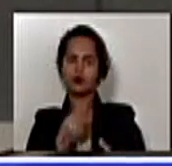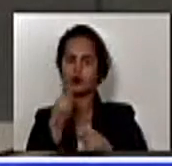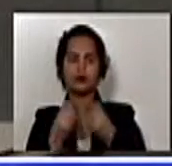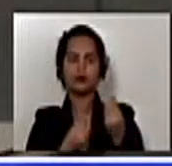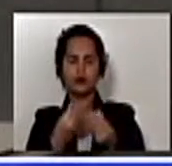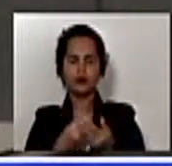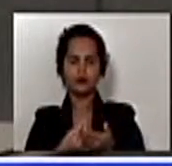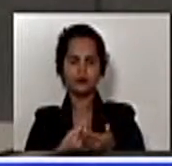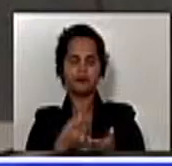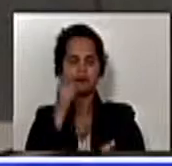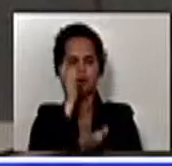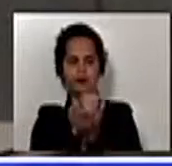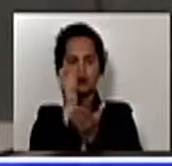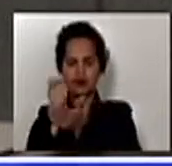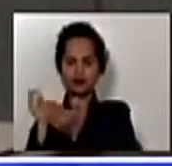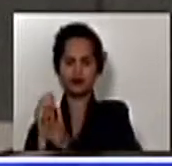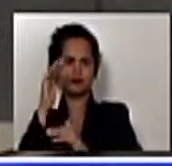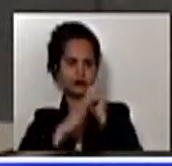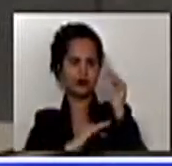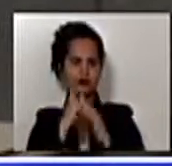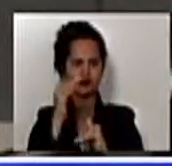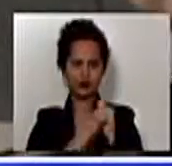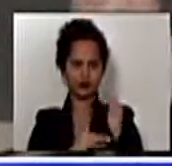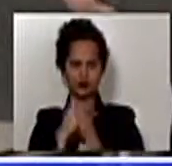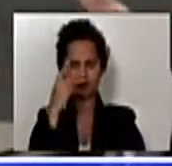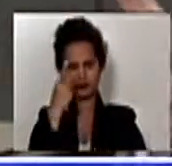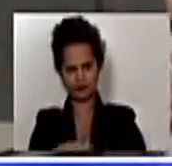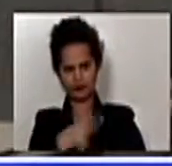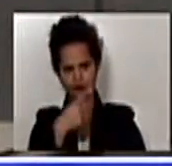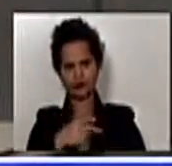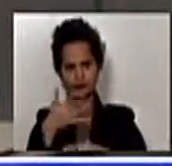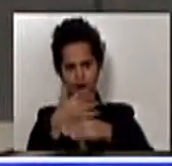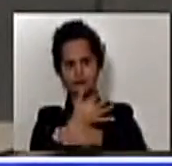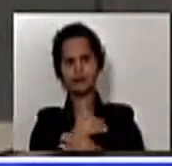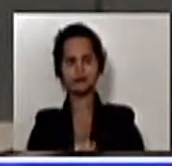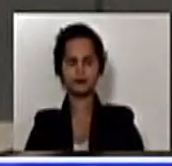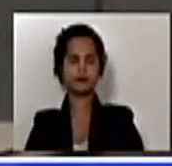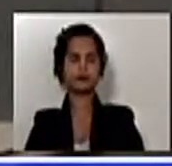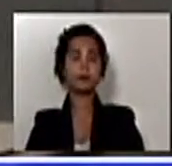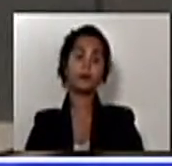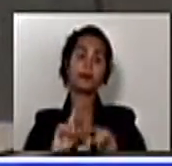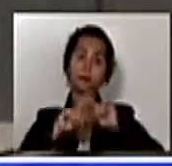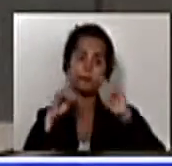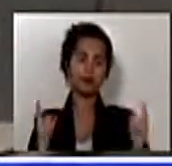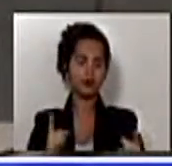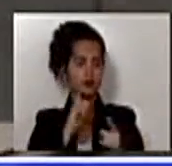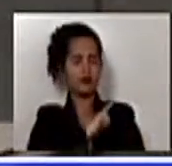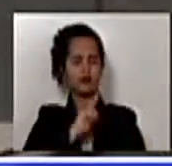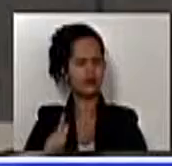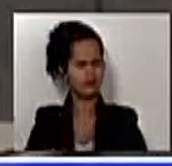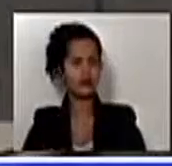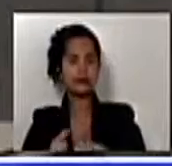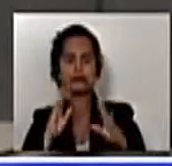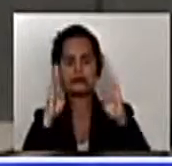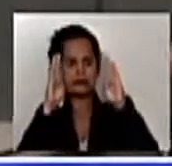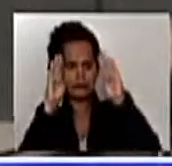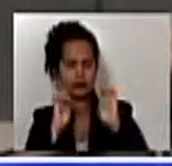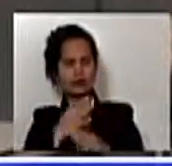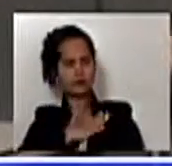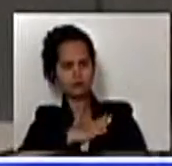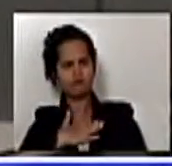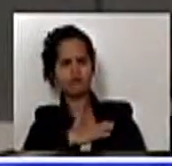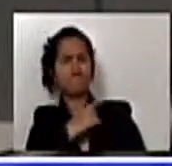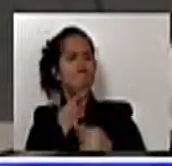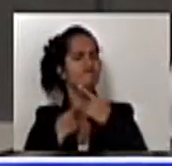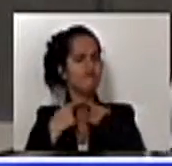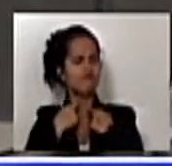cumprir pagamento com os servidores. Mas, mesmo assim, o governador é muito otimista, eu não sei onde é que o governador vai